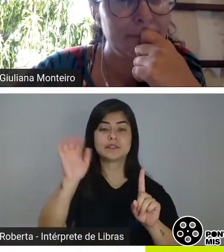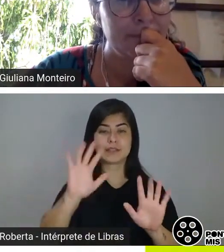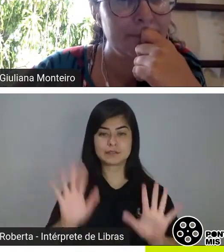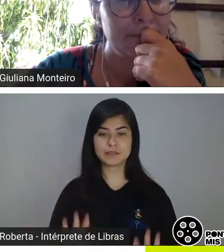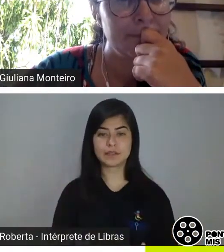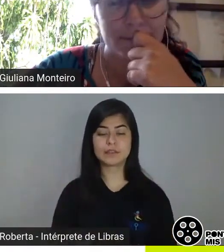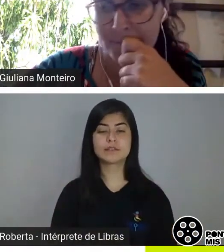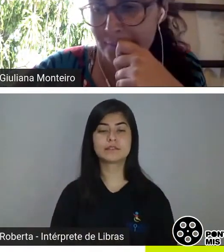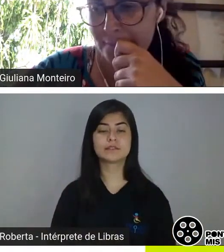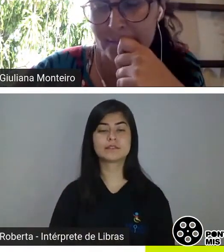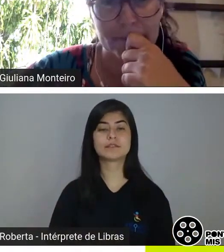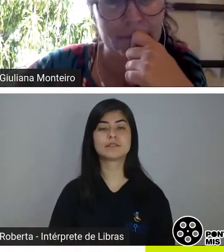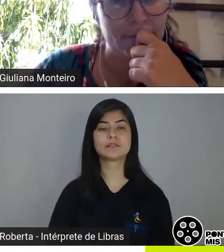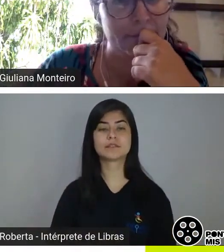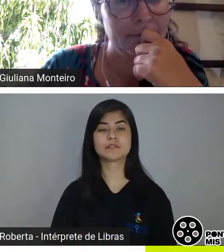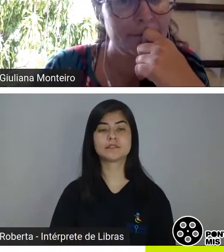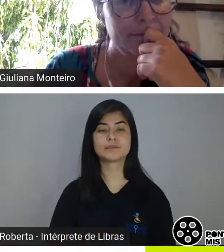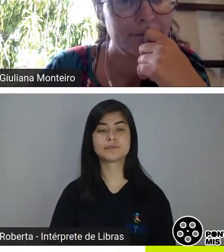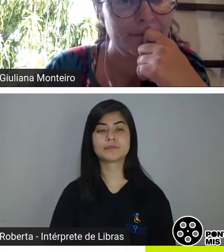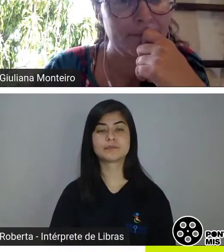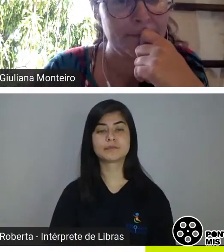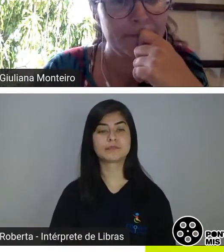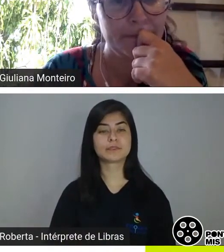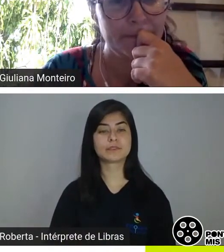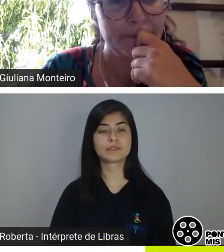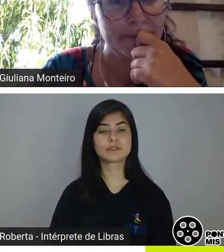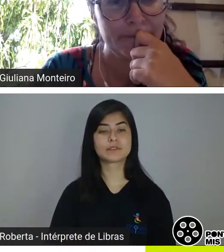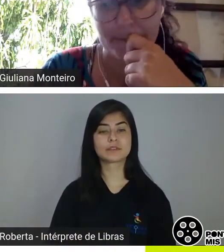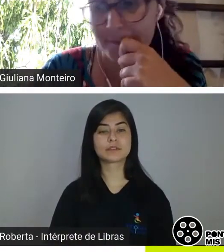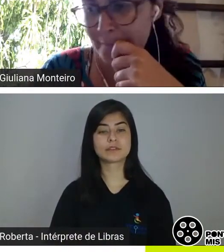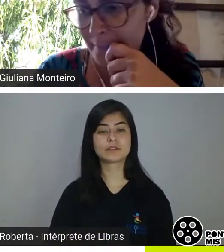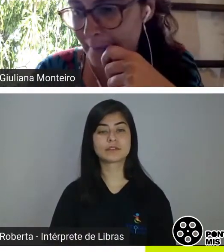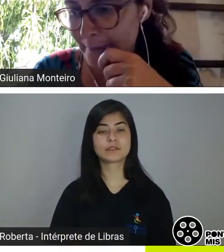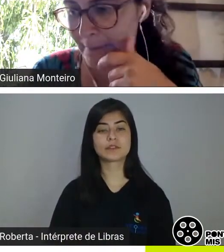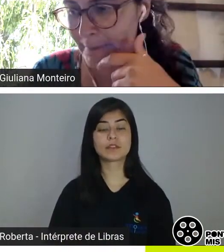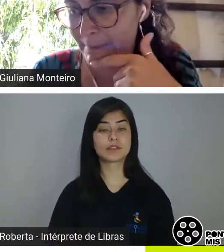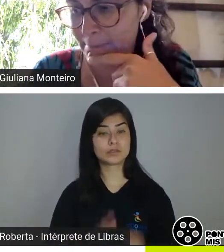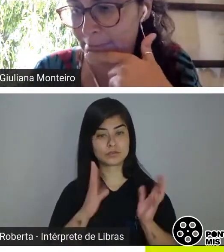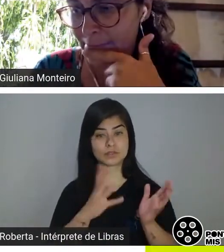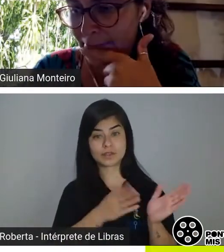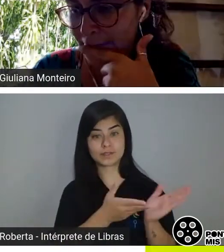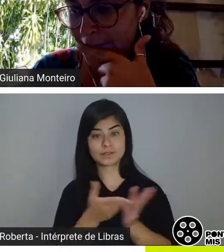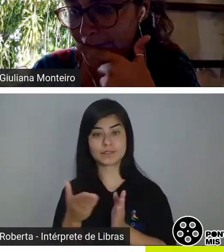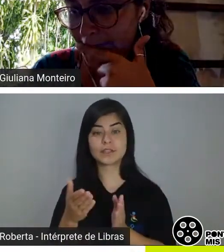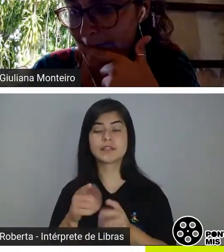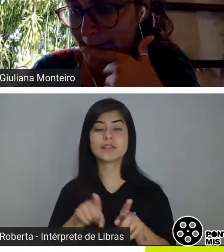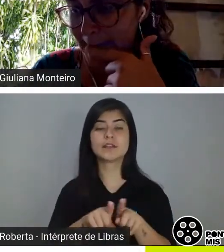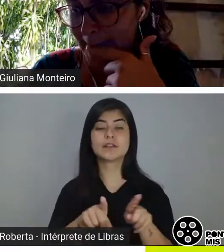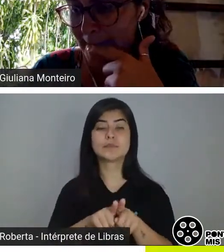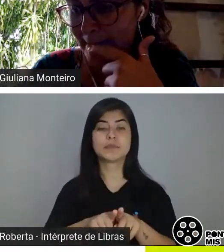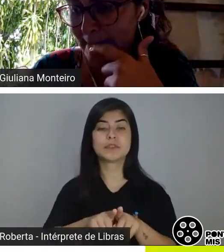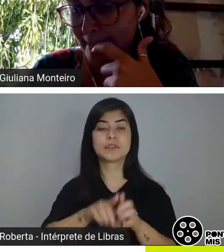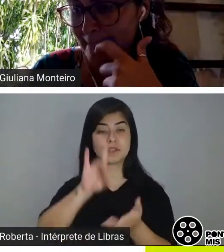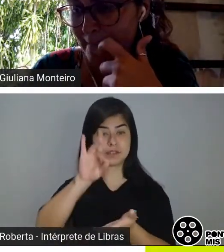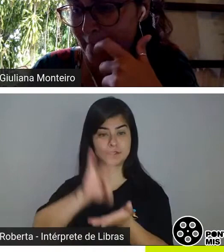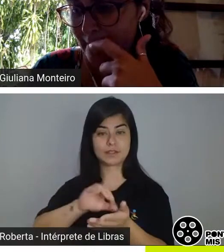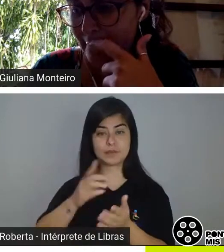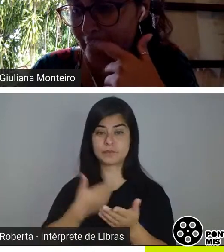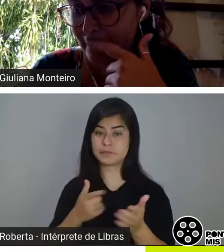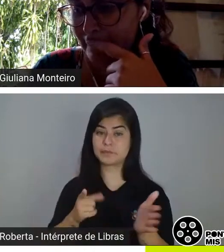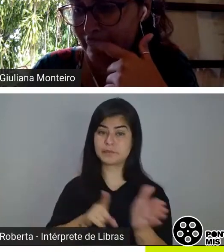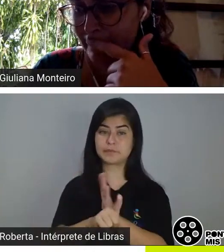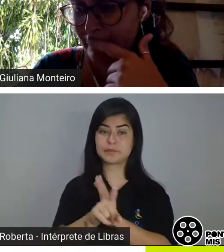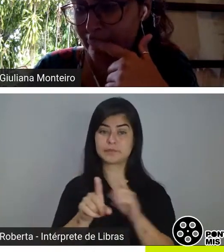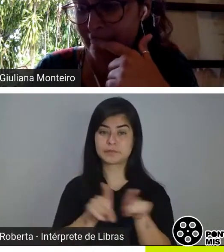coisa que não seria viável numa TV. Então, esse link, exatamente essa seria a minha próxima